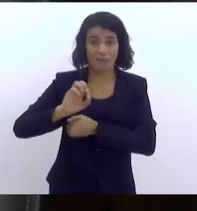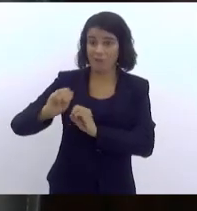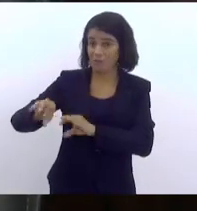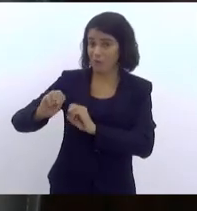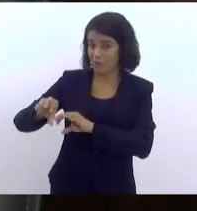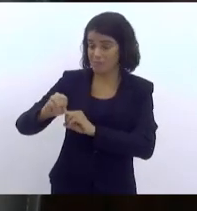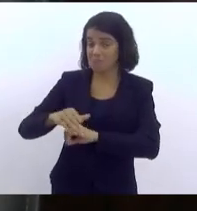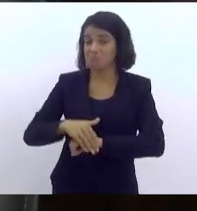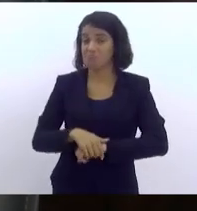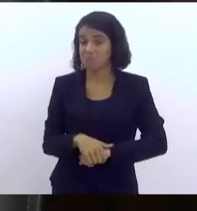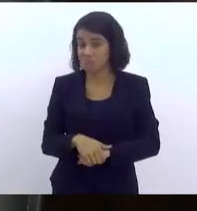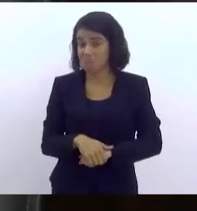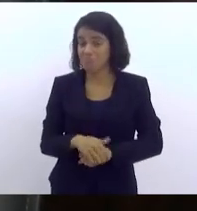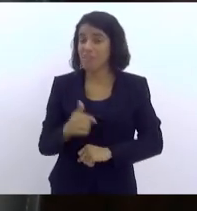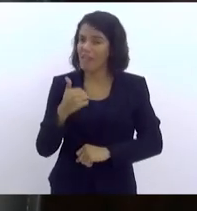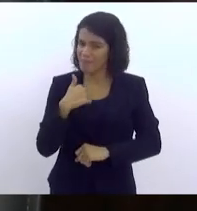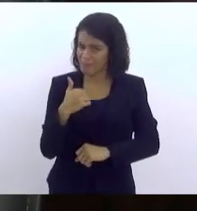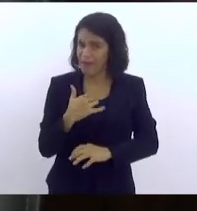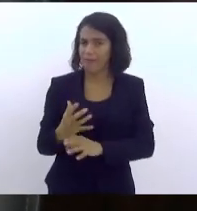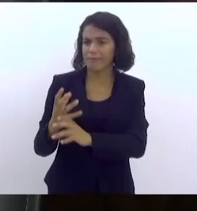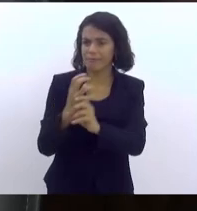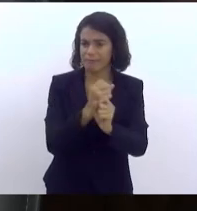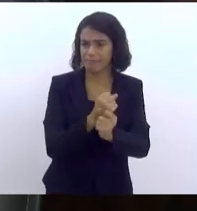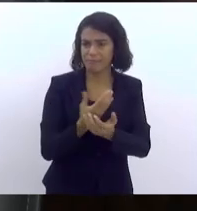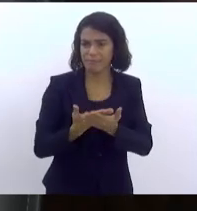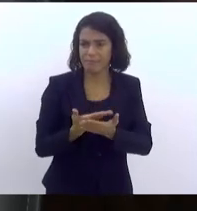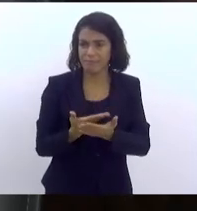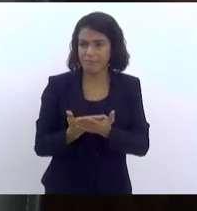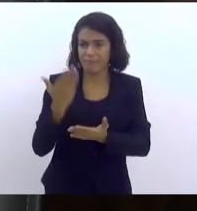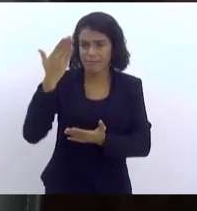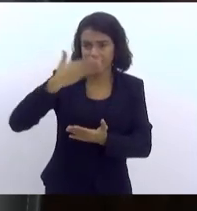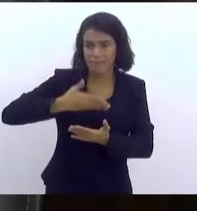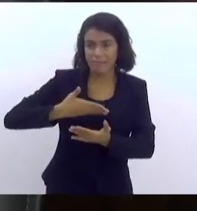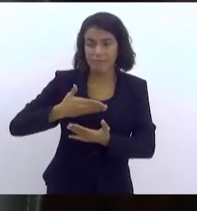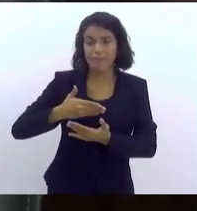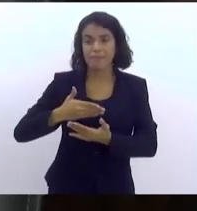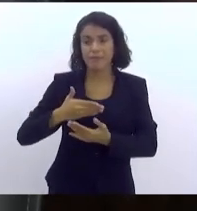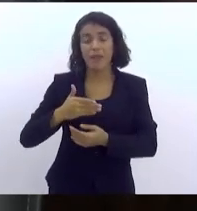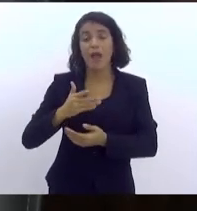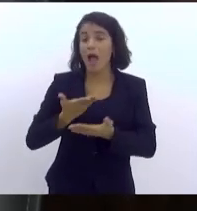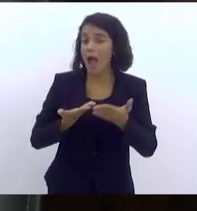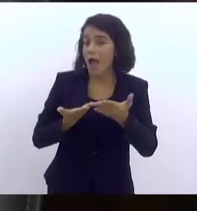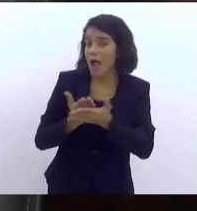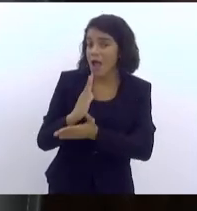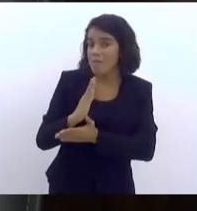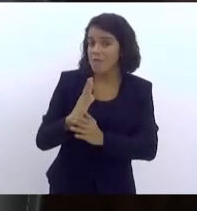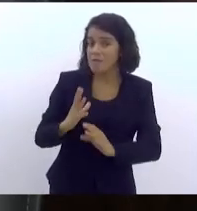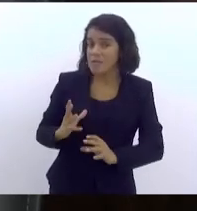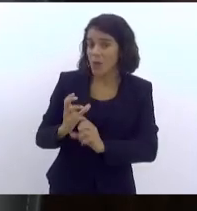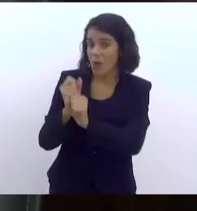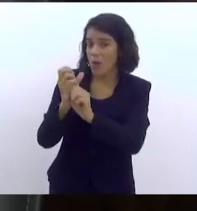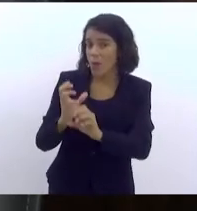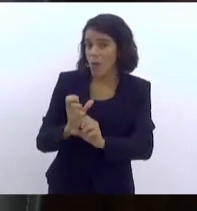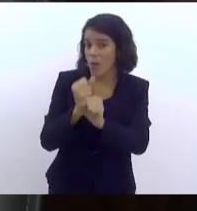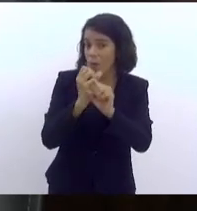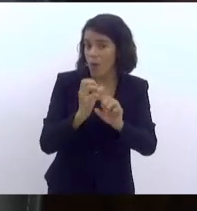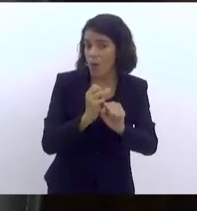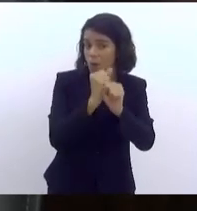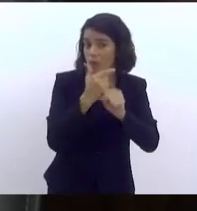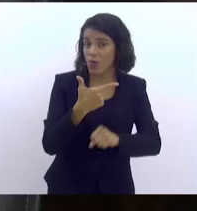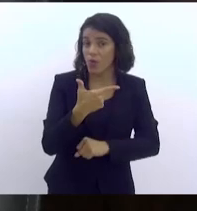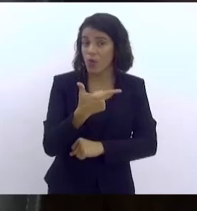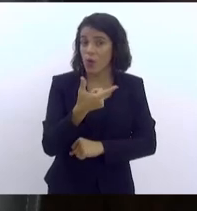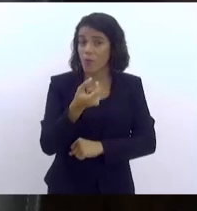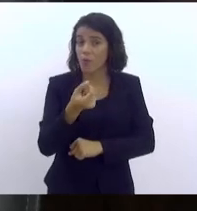educação aí eu tenho aqui também a aprovação das contas de